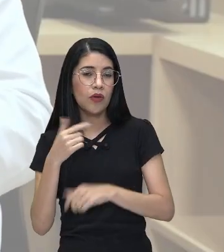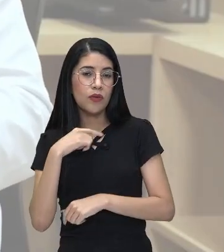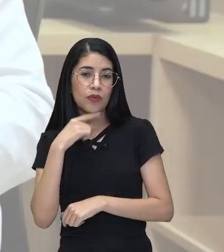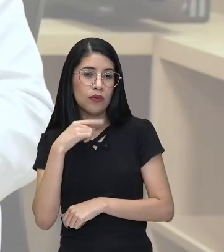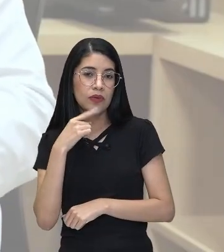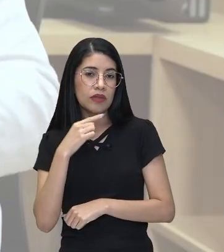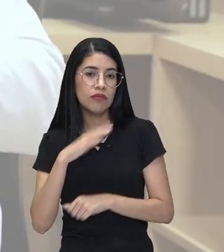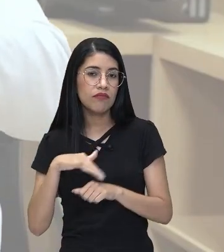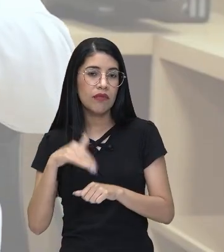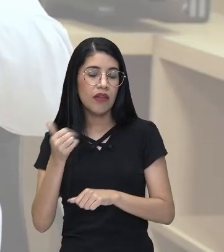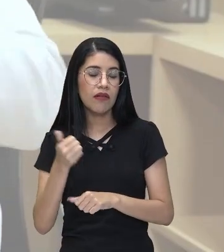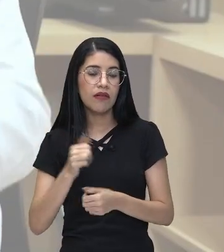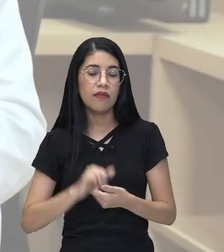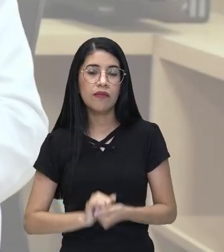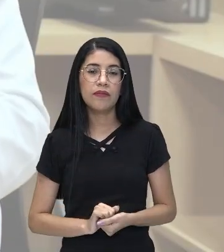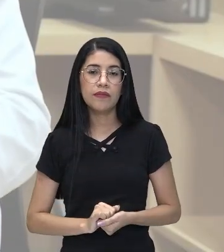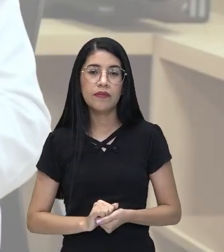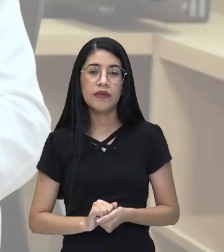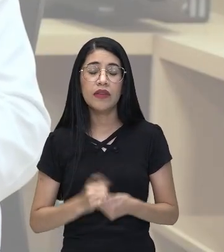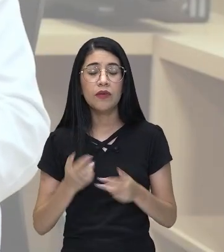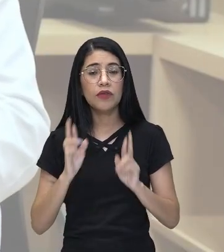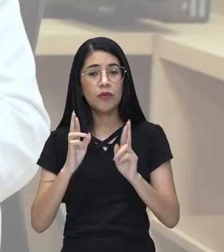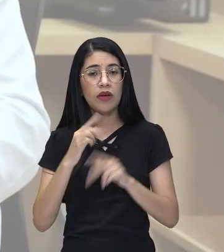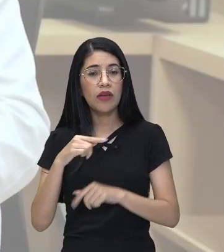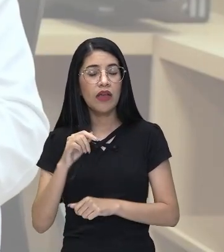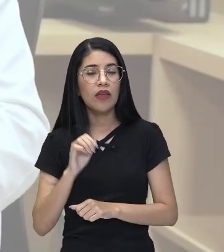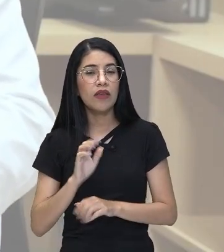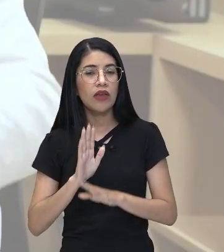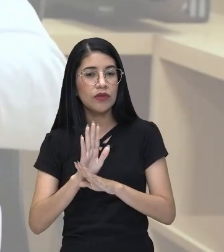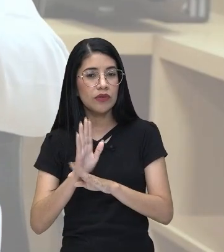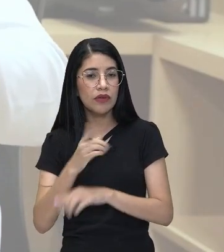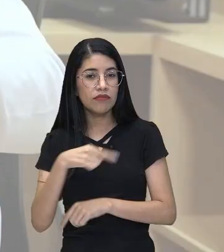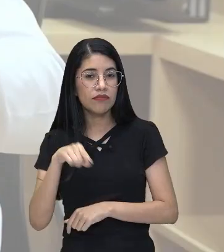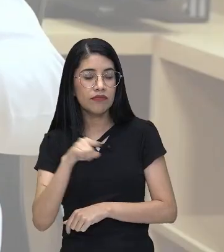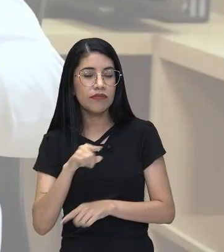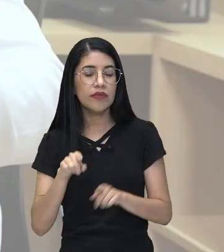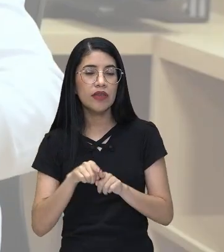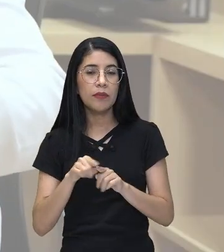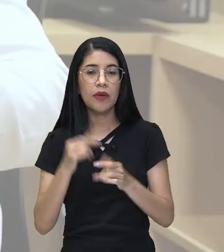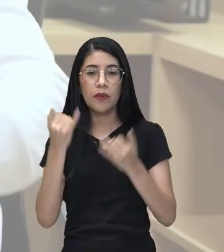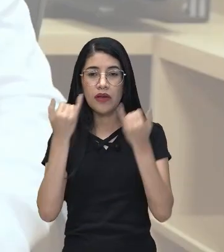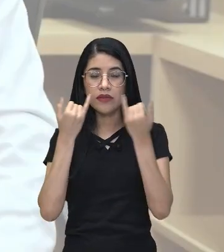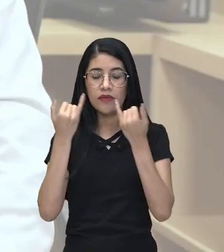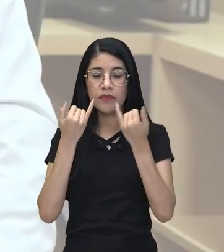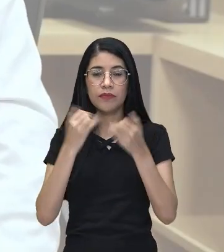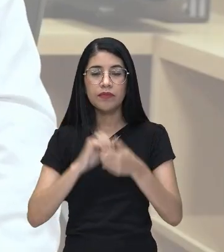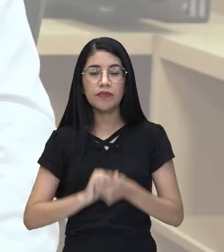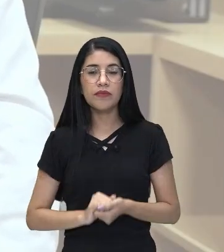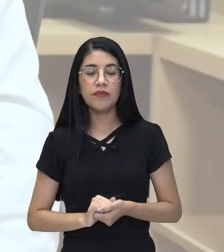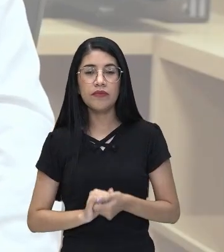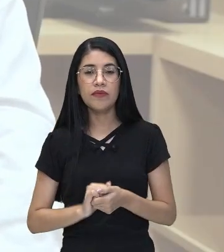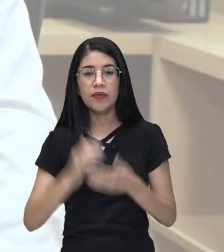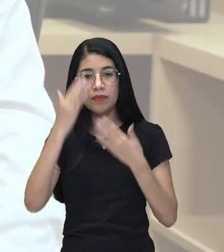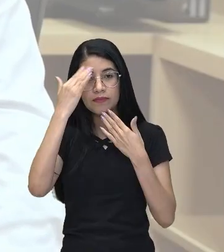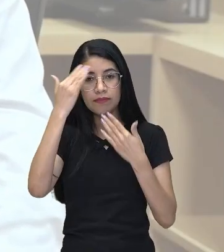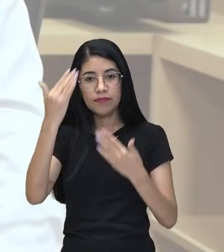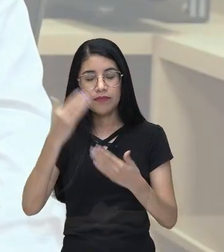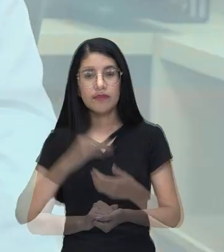isso. Então, espero que eu tenha contribuído com vocês, com essas informações e muito